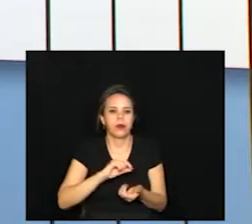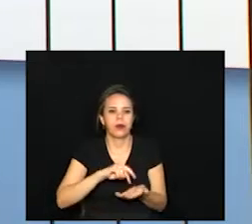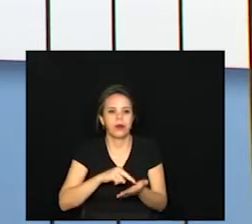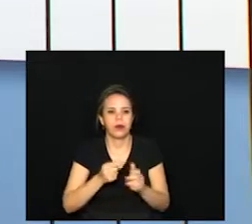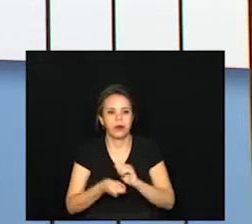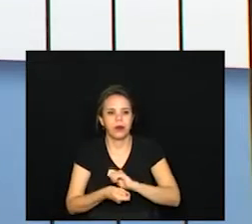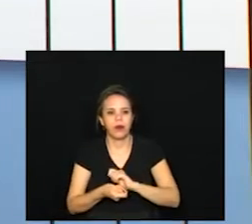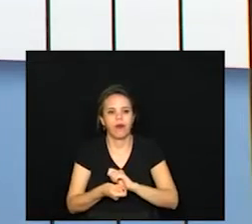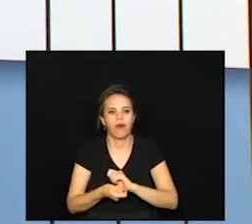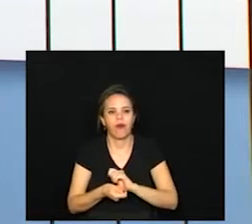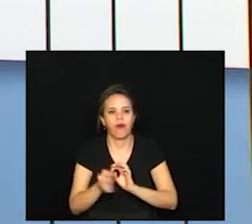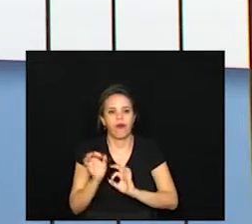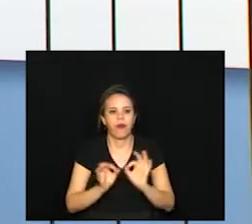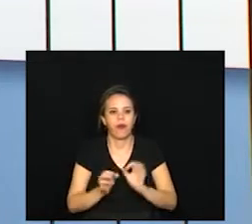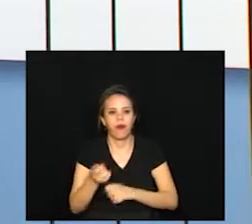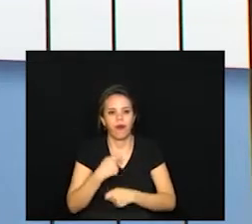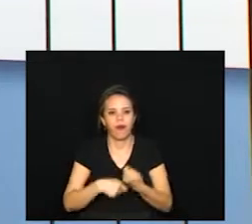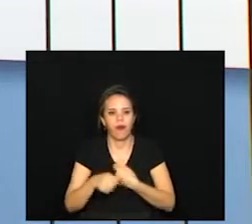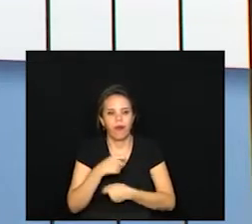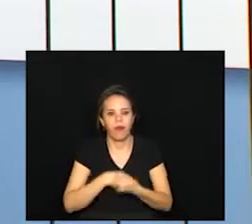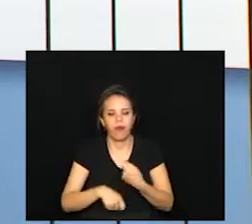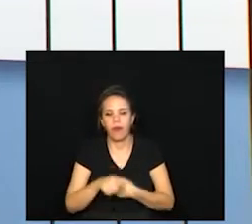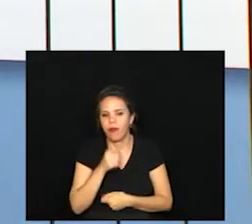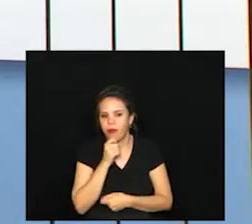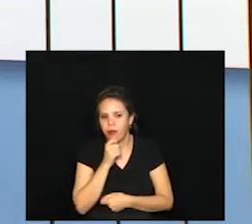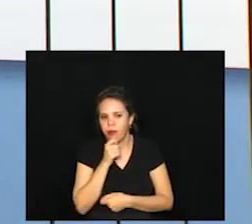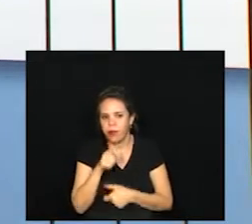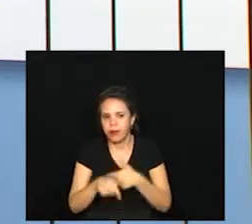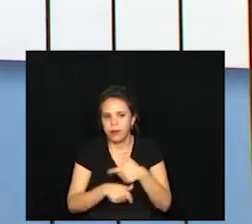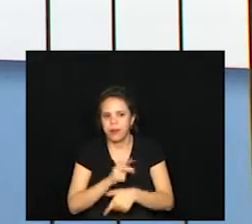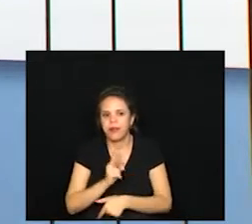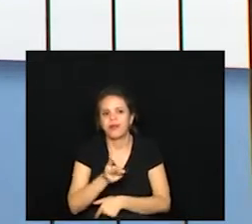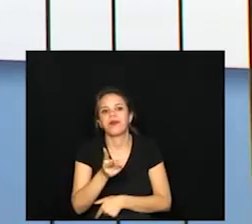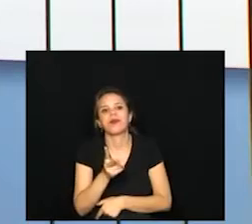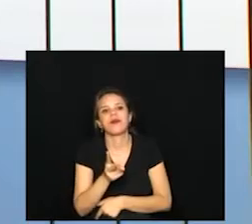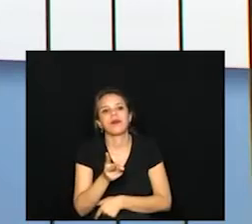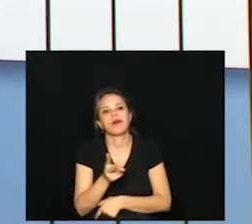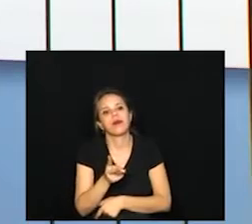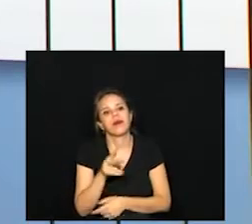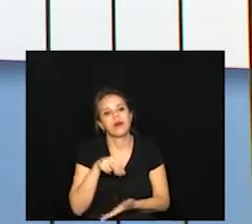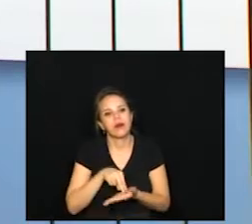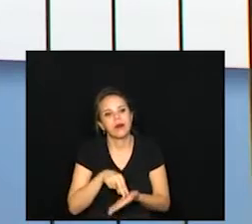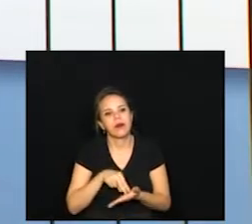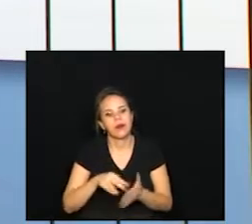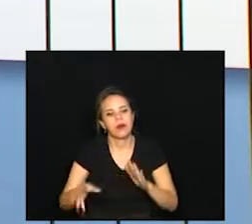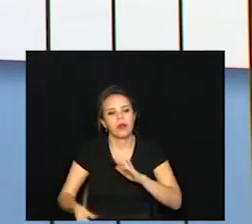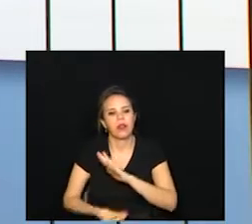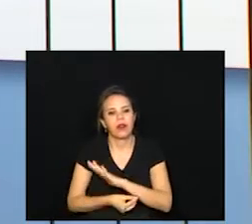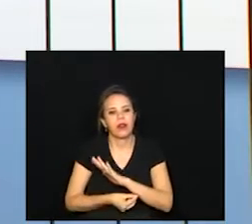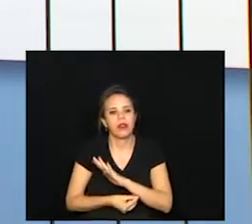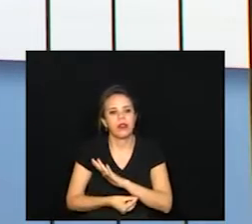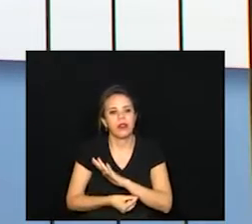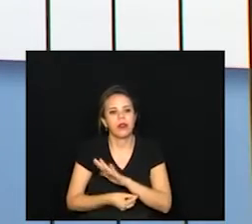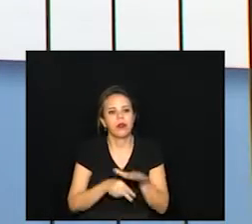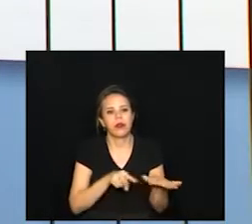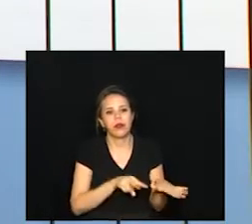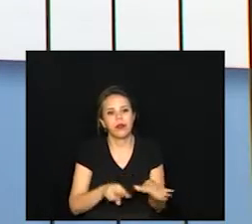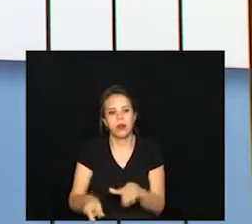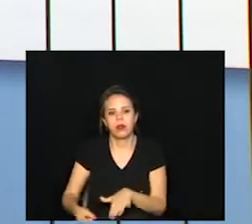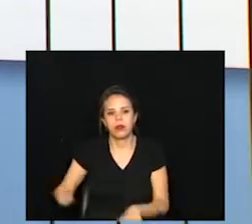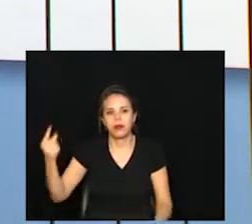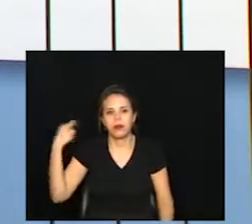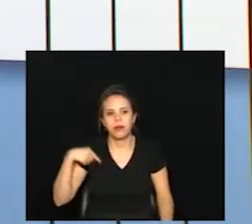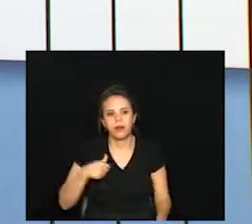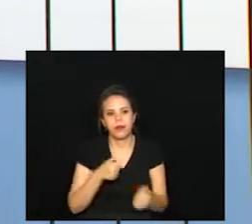toda essa organização. Mas, enquanto isso, o trabalho continua bem firme aqui na Câmara. Olha, na última semana,